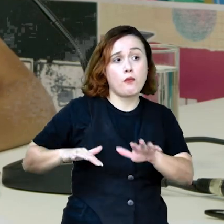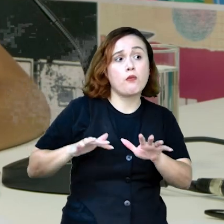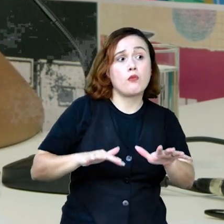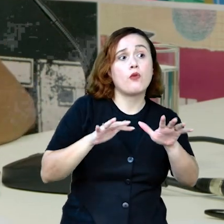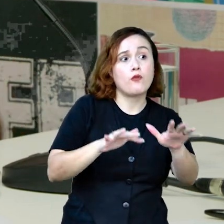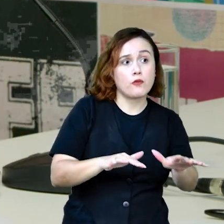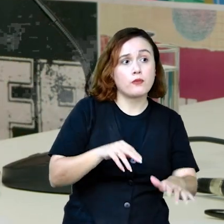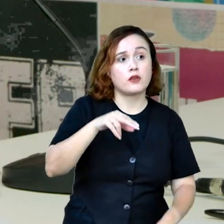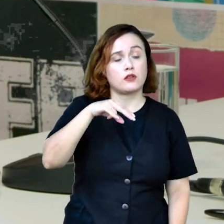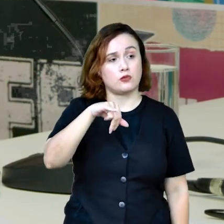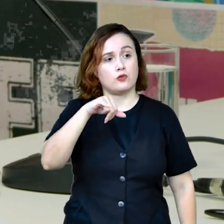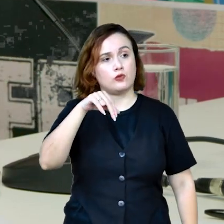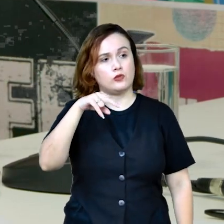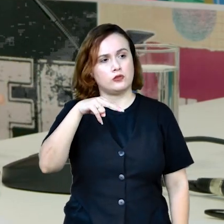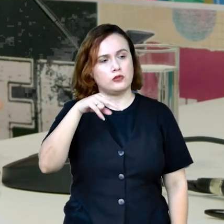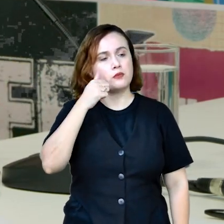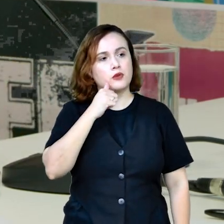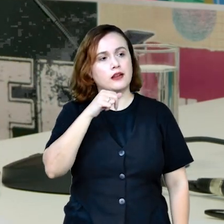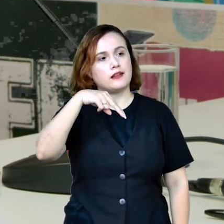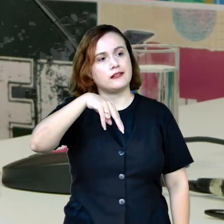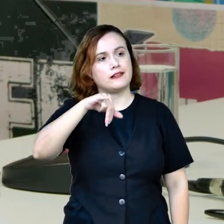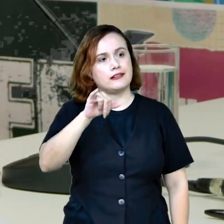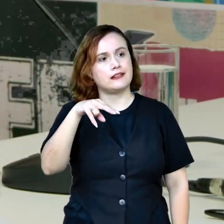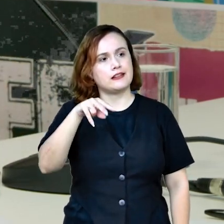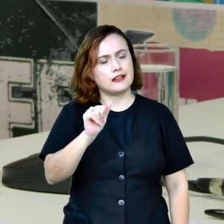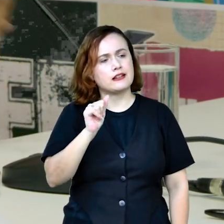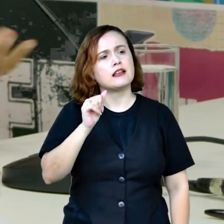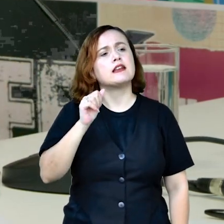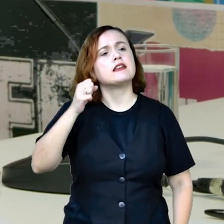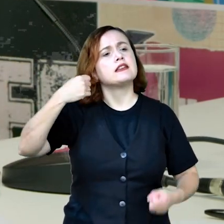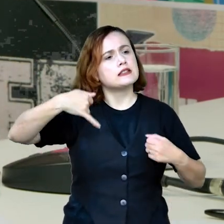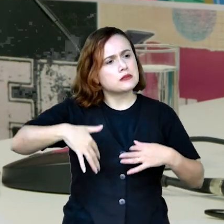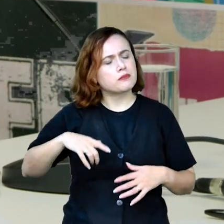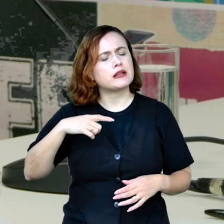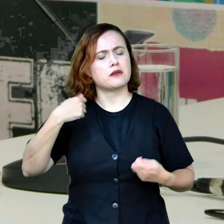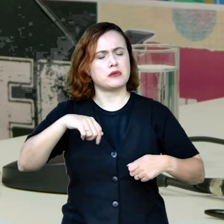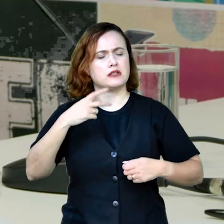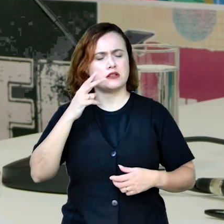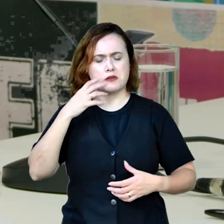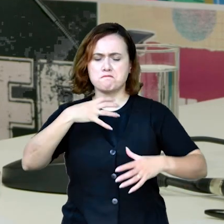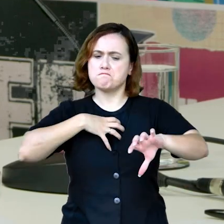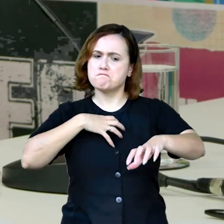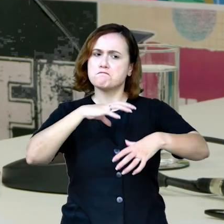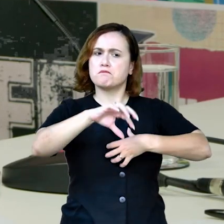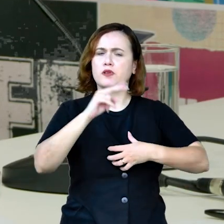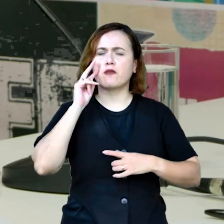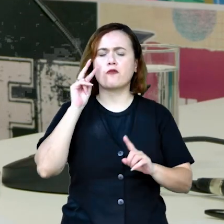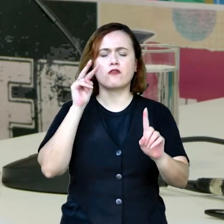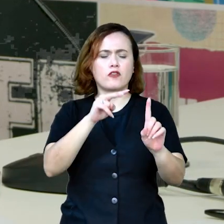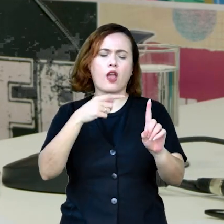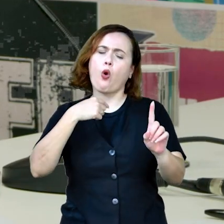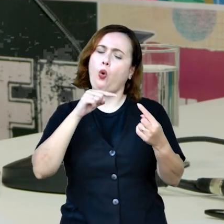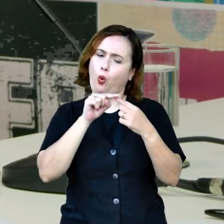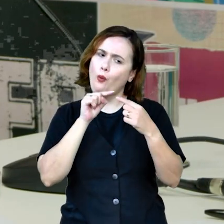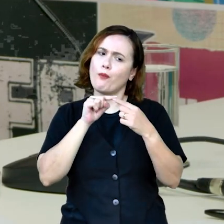Silva, afirma que se não me vejo, não compro. Nisso entra a arte, o cinema, moda, literatura.